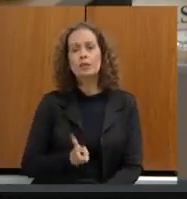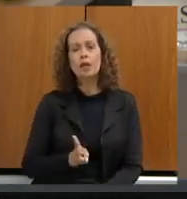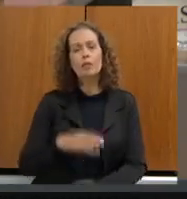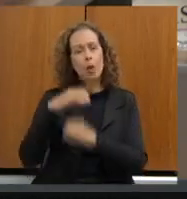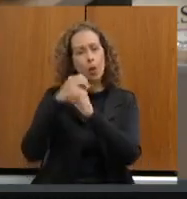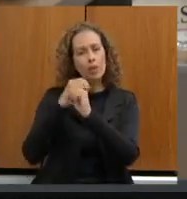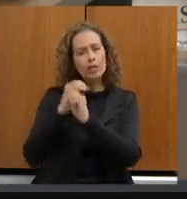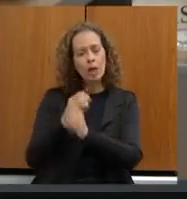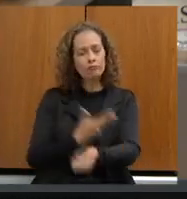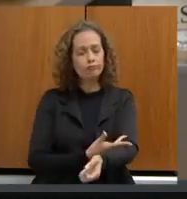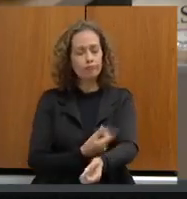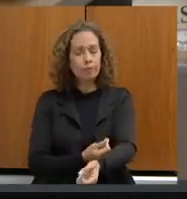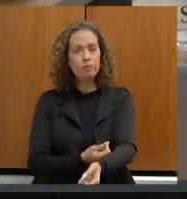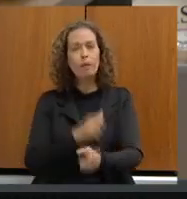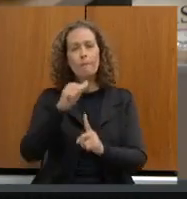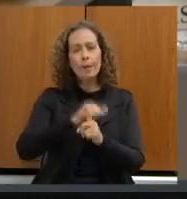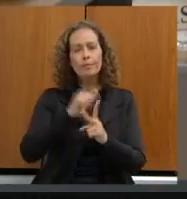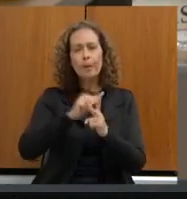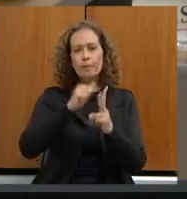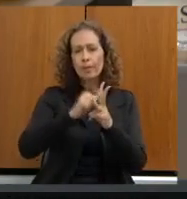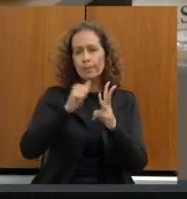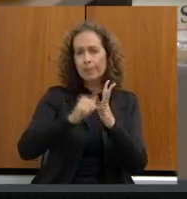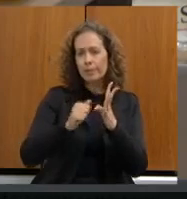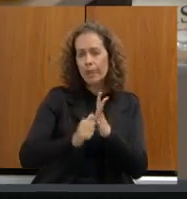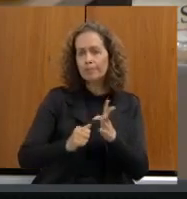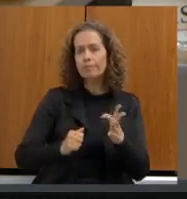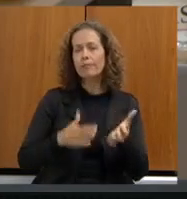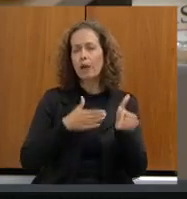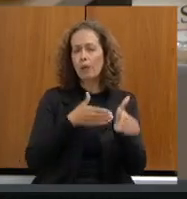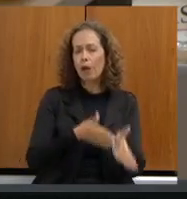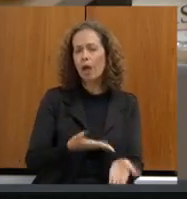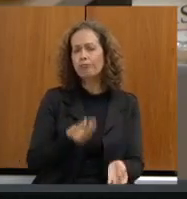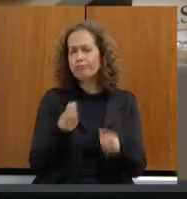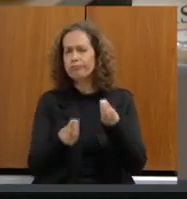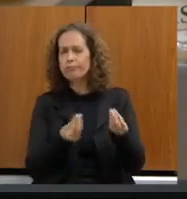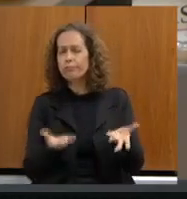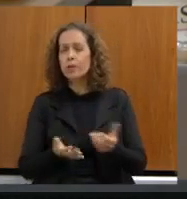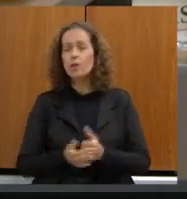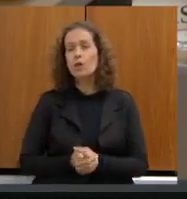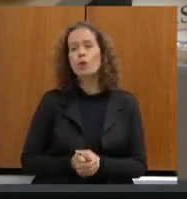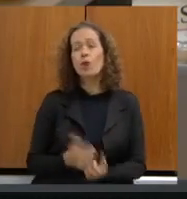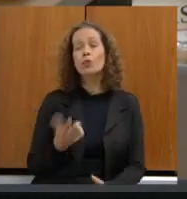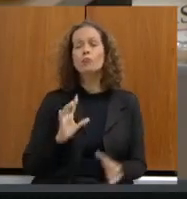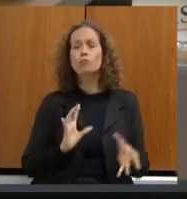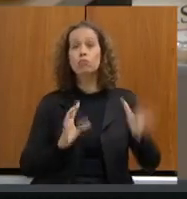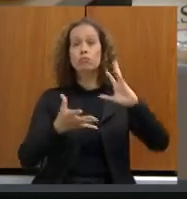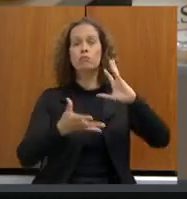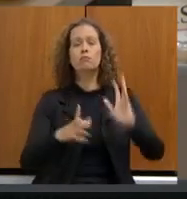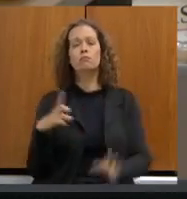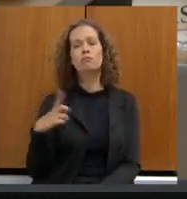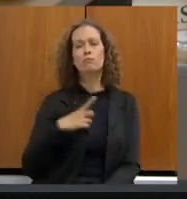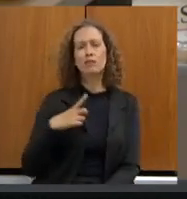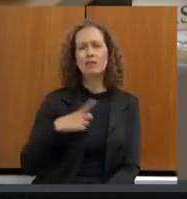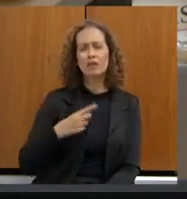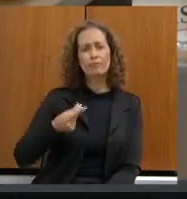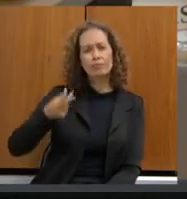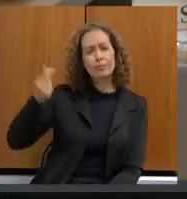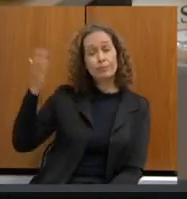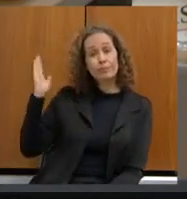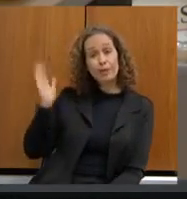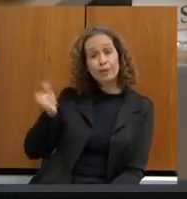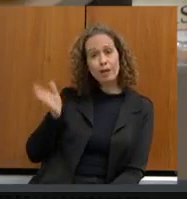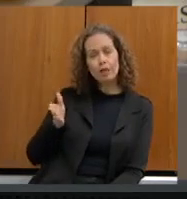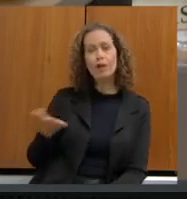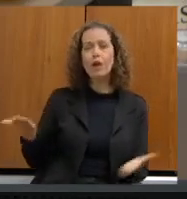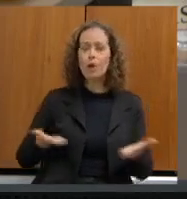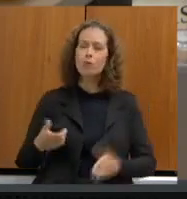acompanhar né então a gente entende que é um ativo a última grande reforma né já faz tempo a grande reforma do nosso Hospital